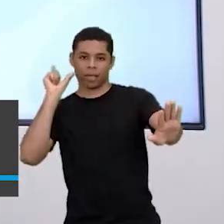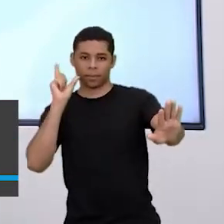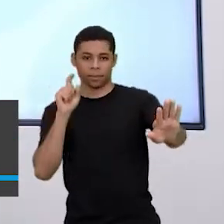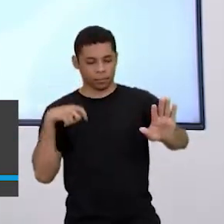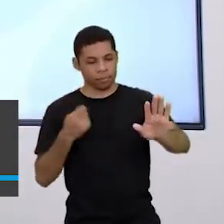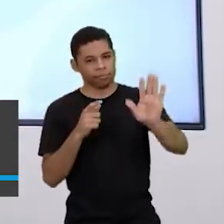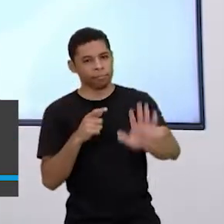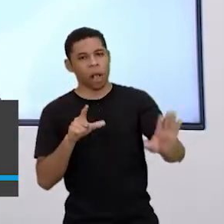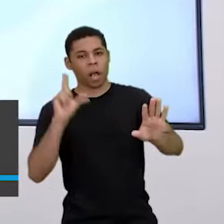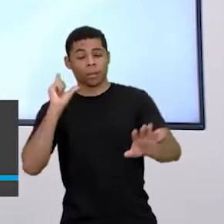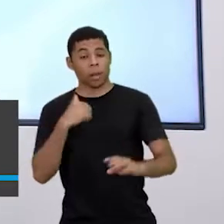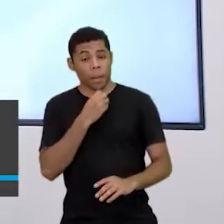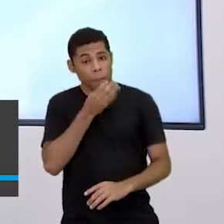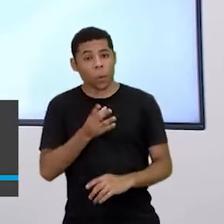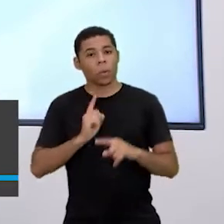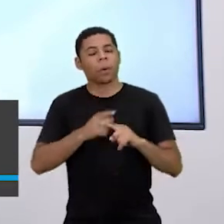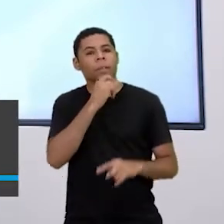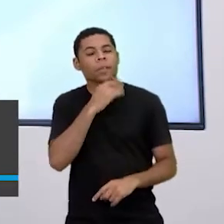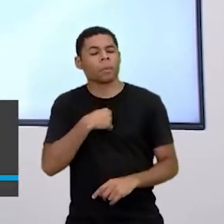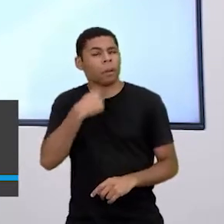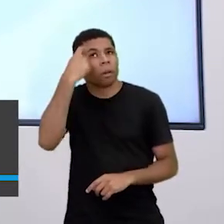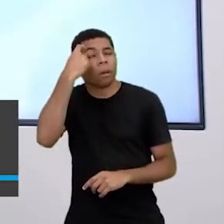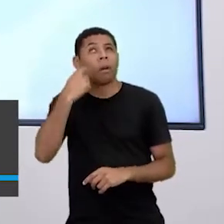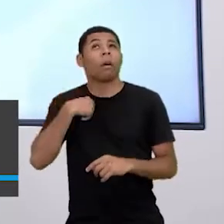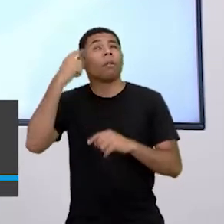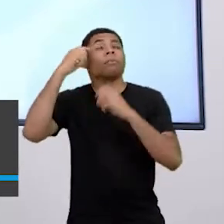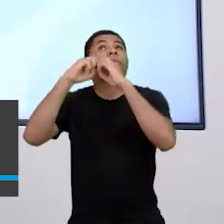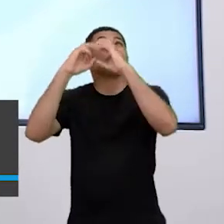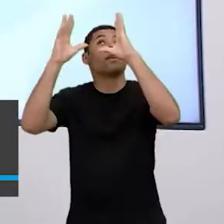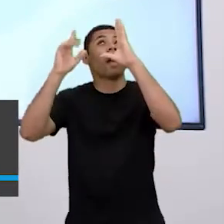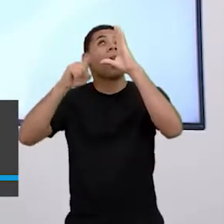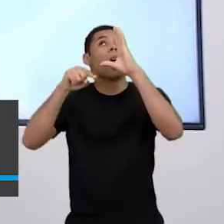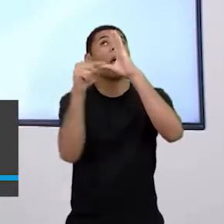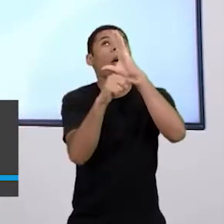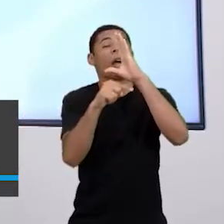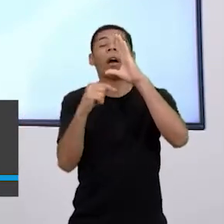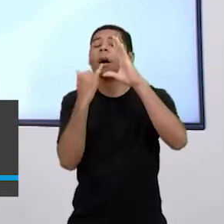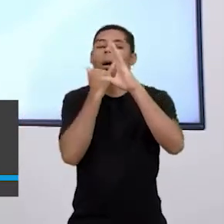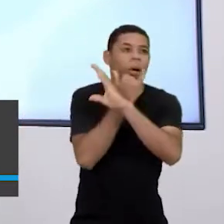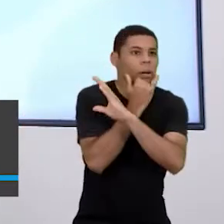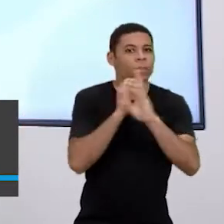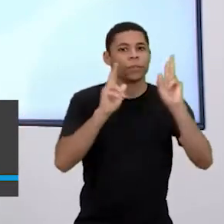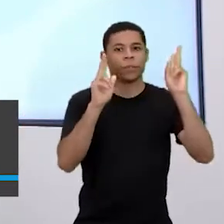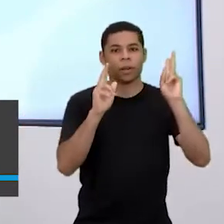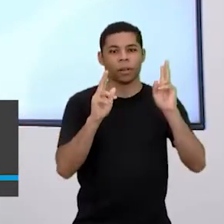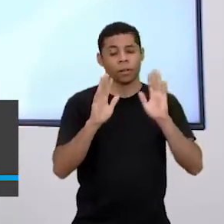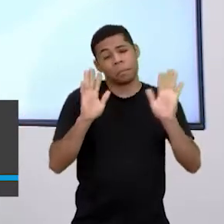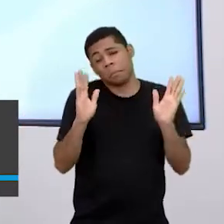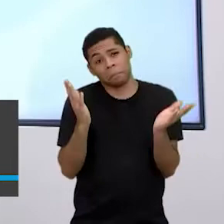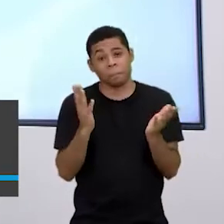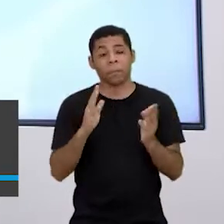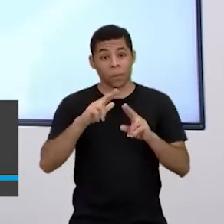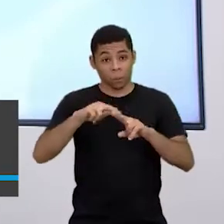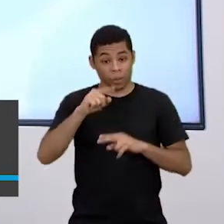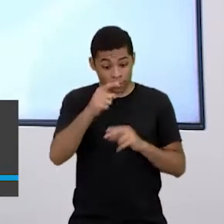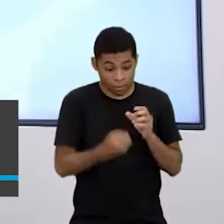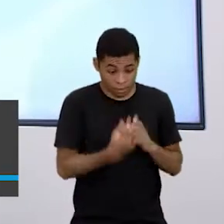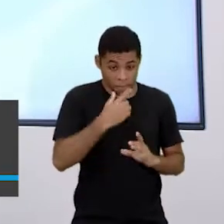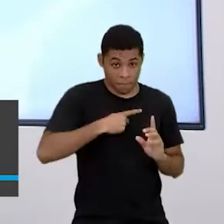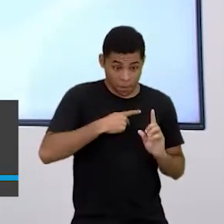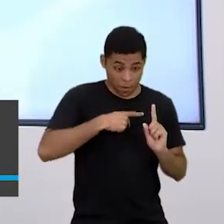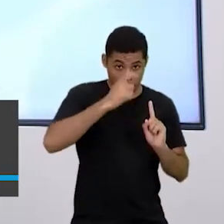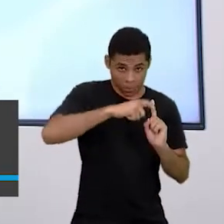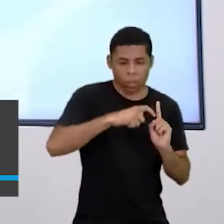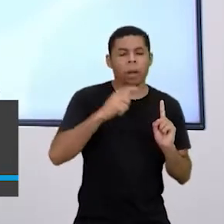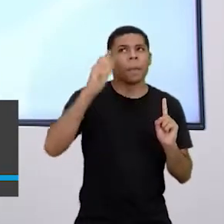isso também, né? Quando você cria a sua personagem, você pensar no que as outras pessoas irão pensar dela